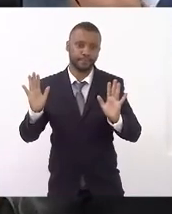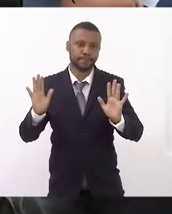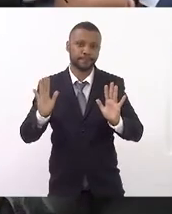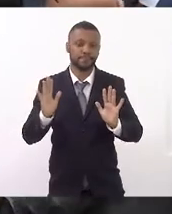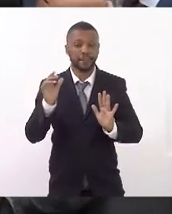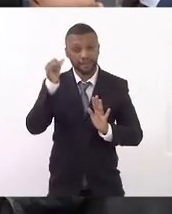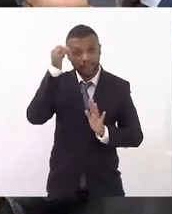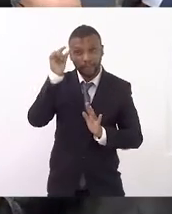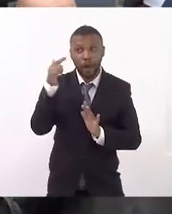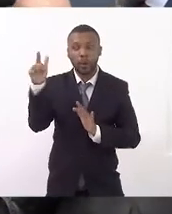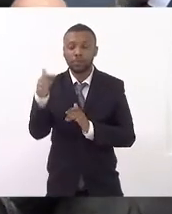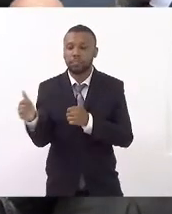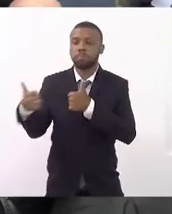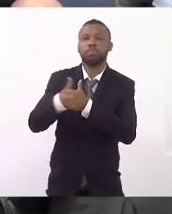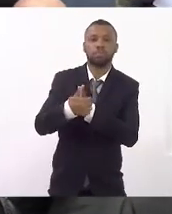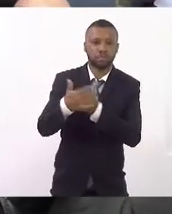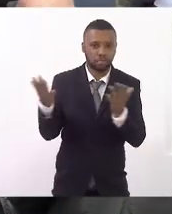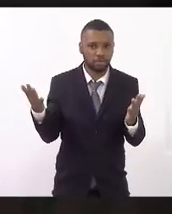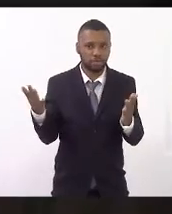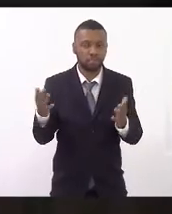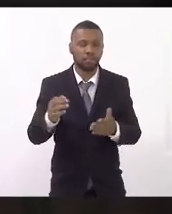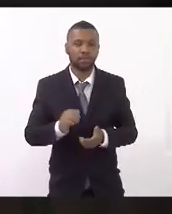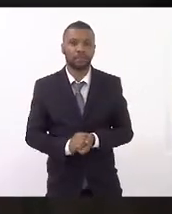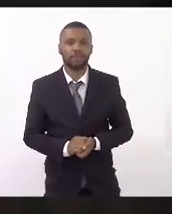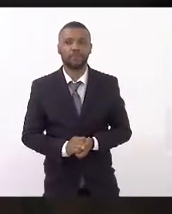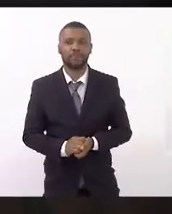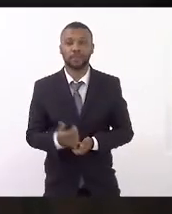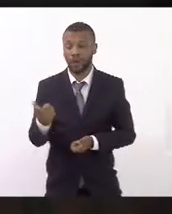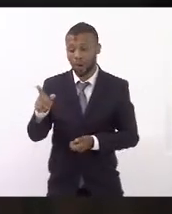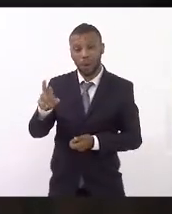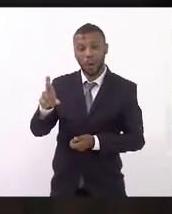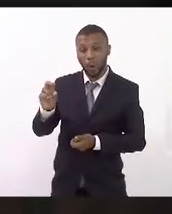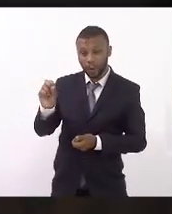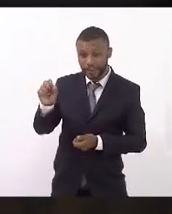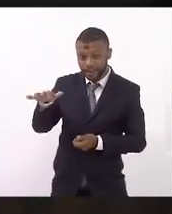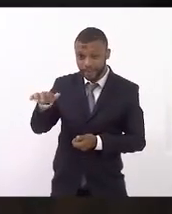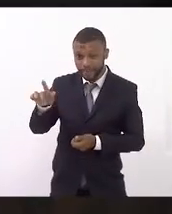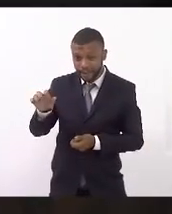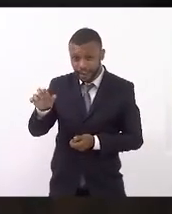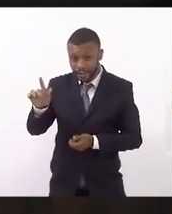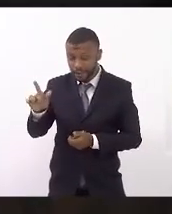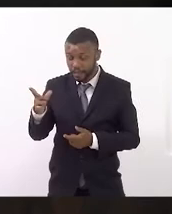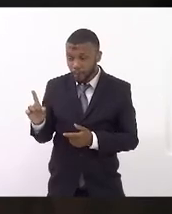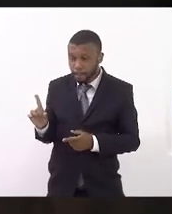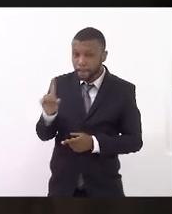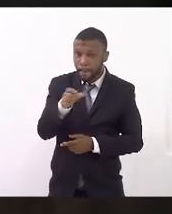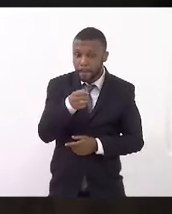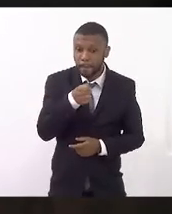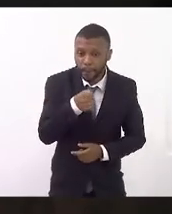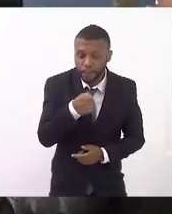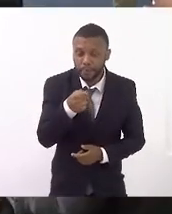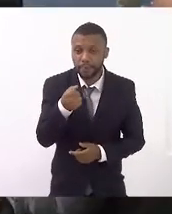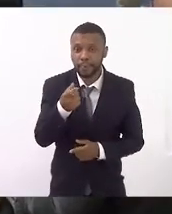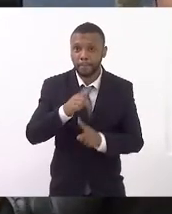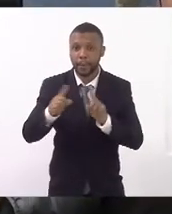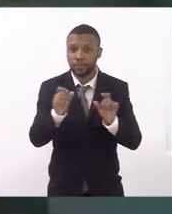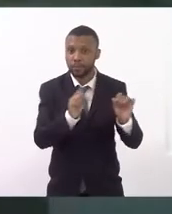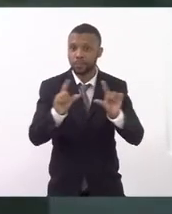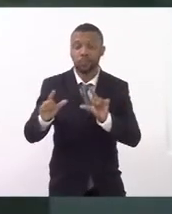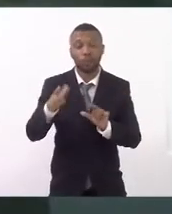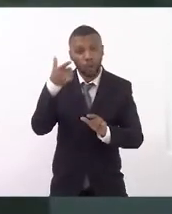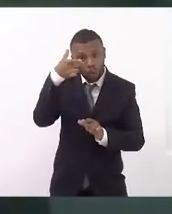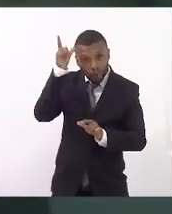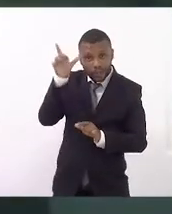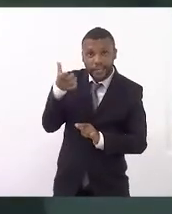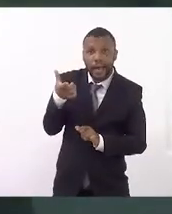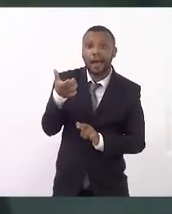frente. O Rosenberg chegou aqui no microfone de aparte, mas esse é do Sul. Está parado aqui Luiz Paulo. Luiz Paulo está doido